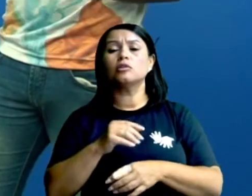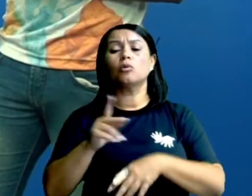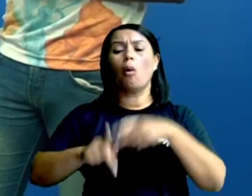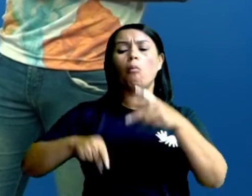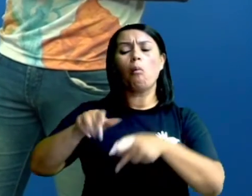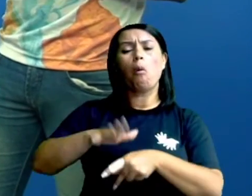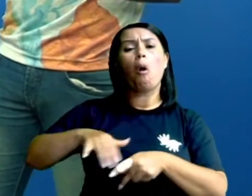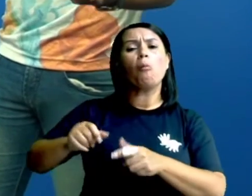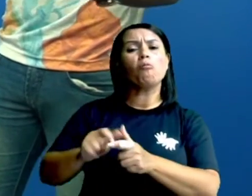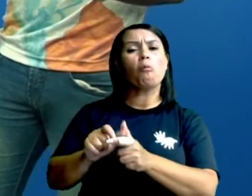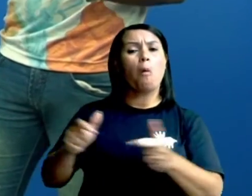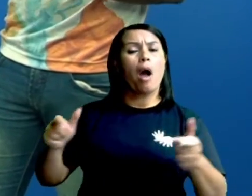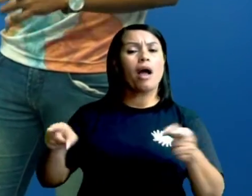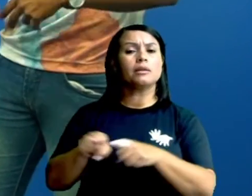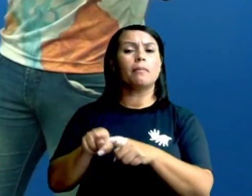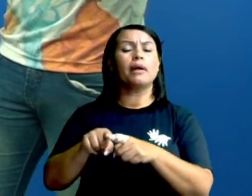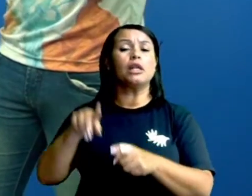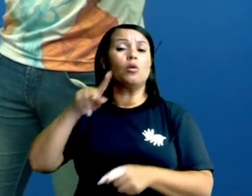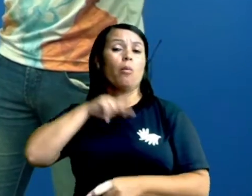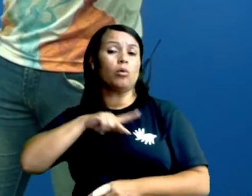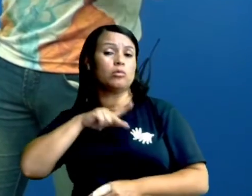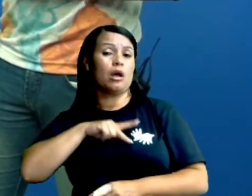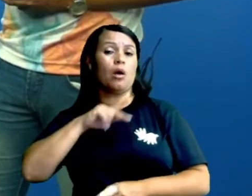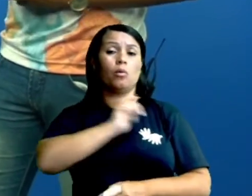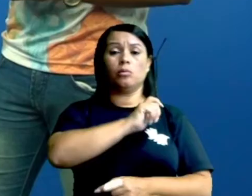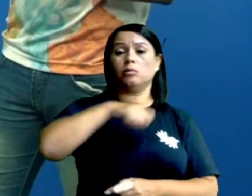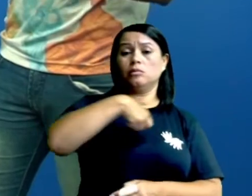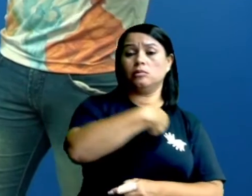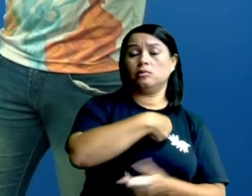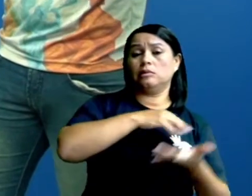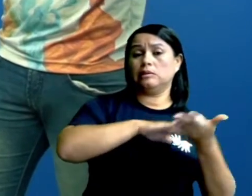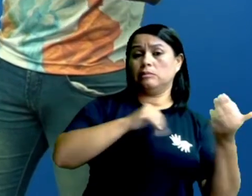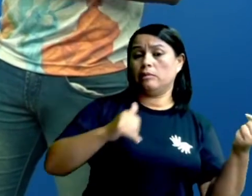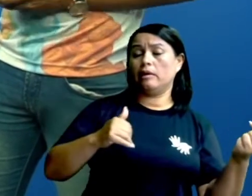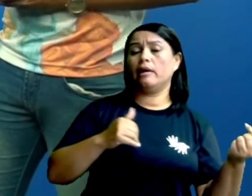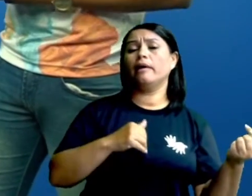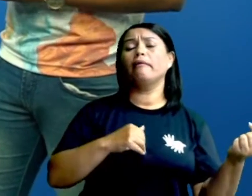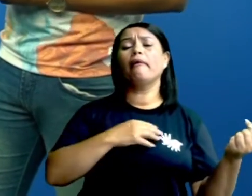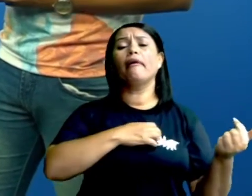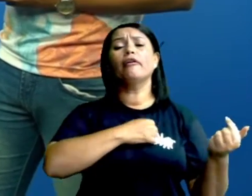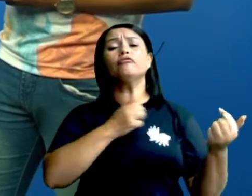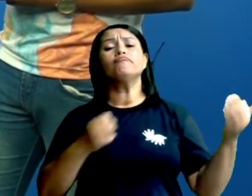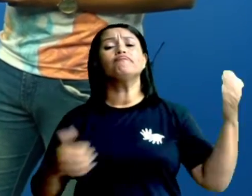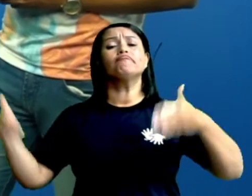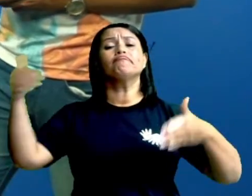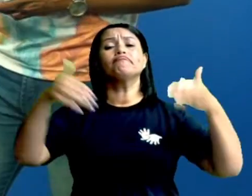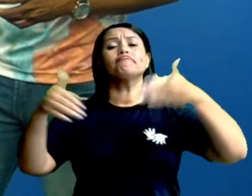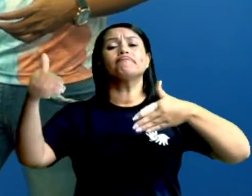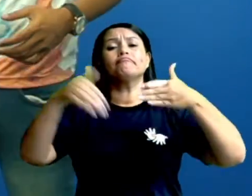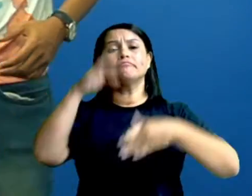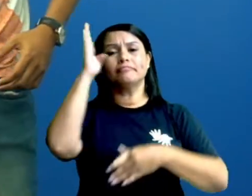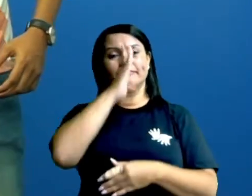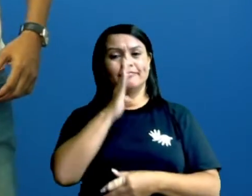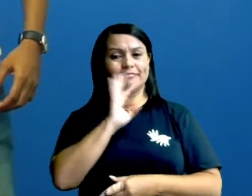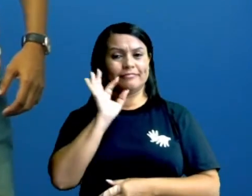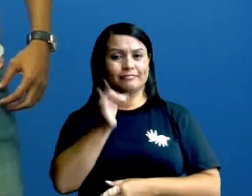tratados também com Portugal, entre Portugal e Espanha, vieram a fazer parte, a se integrar ao território brasileiro.